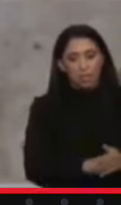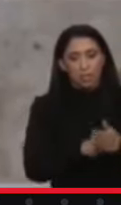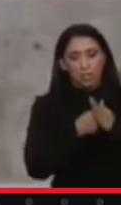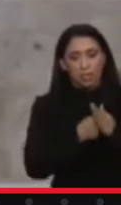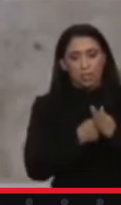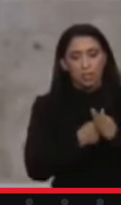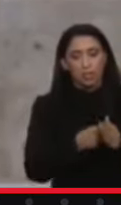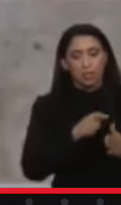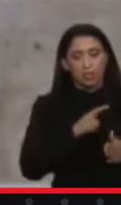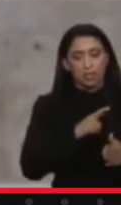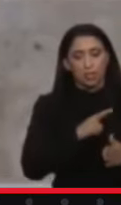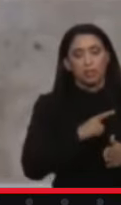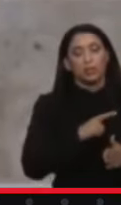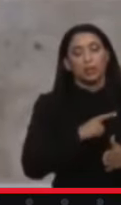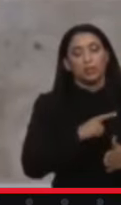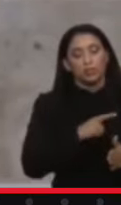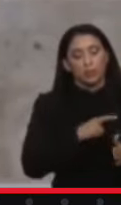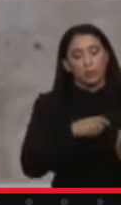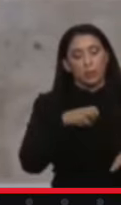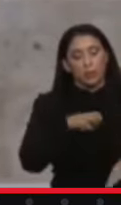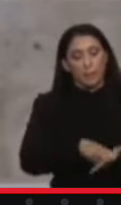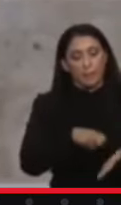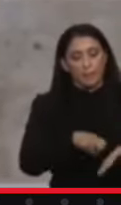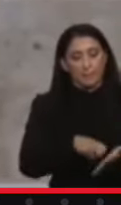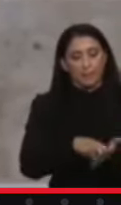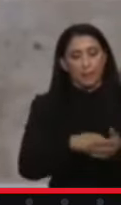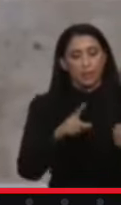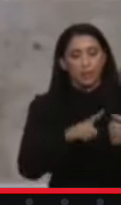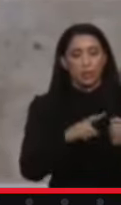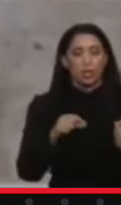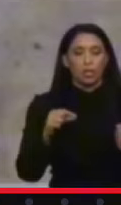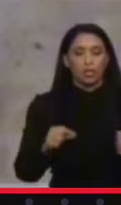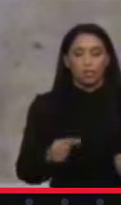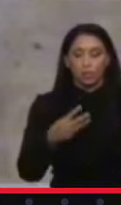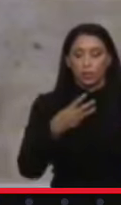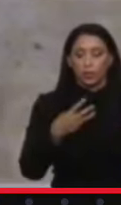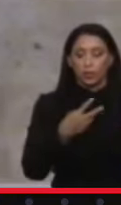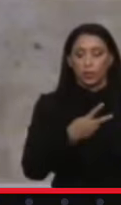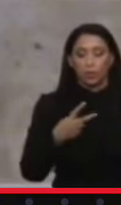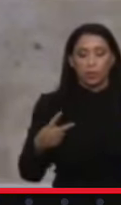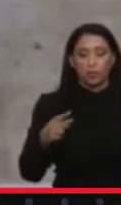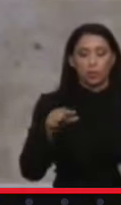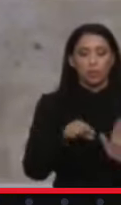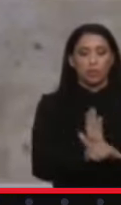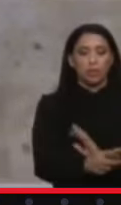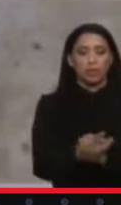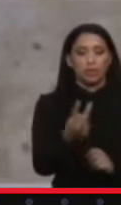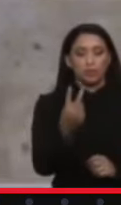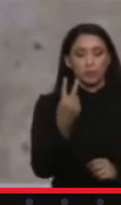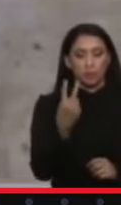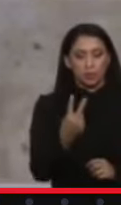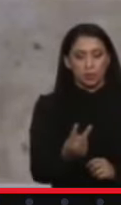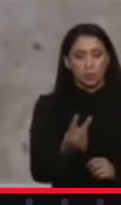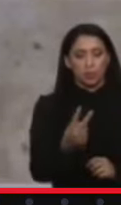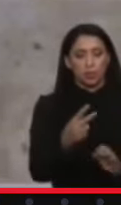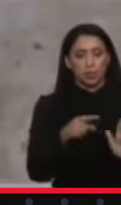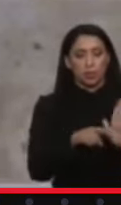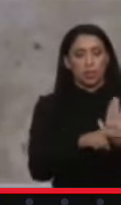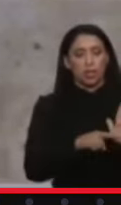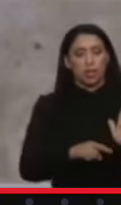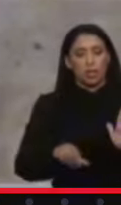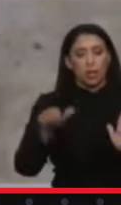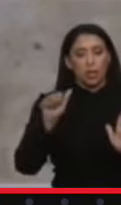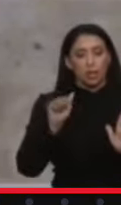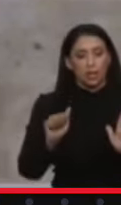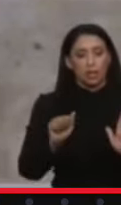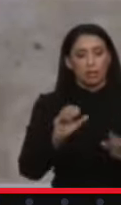inicial do cumprimento da pena, nos termos do artigo 32, parágrafo 2º, a linha A